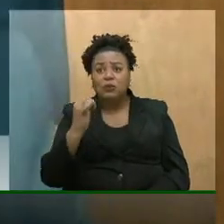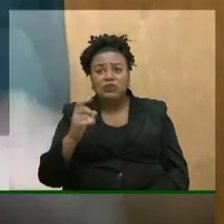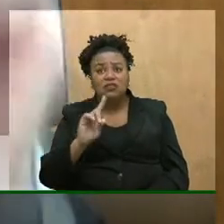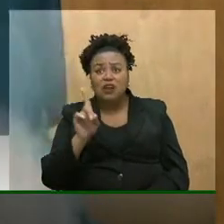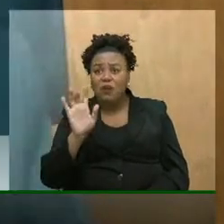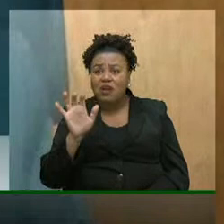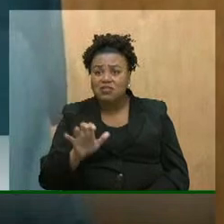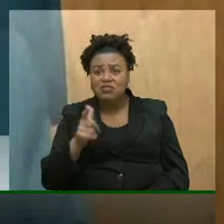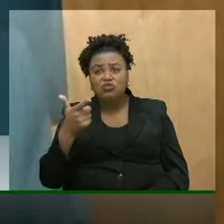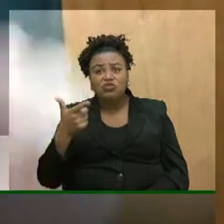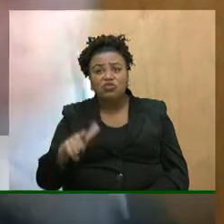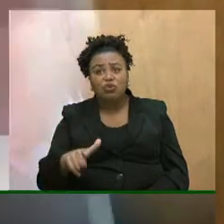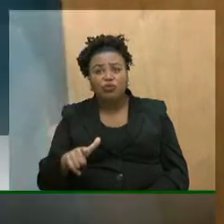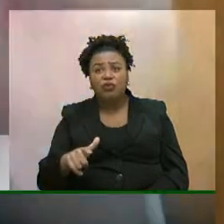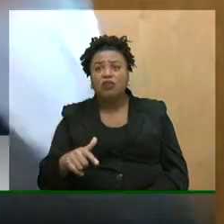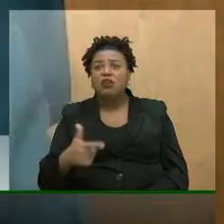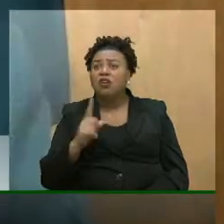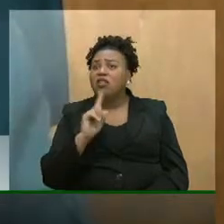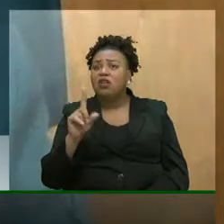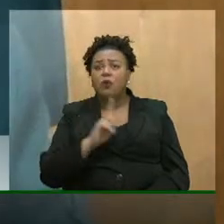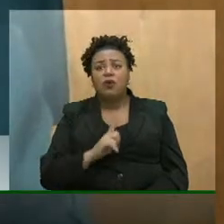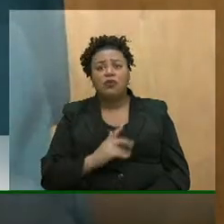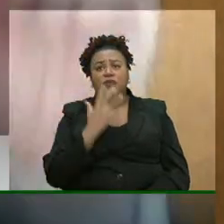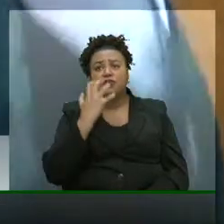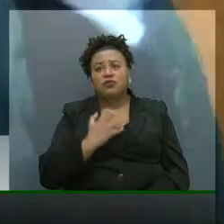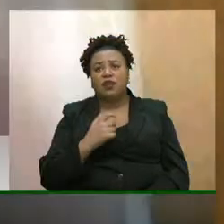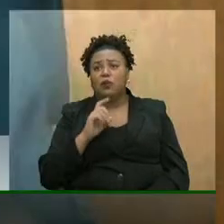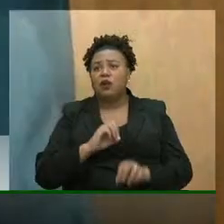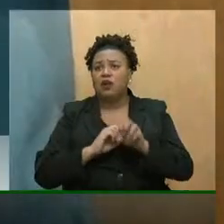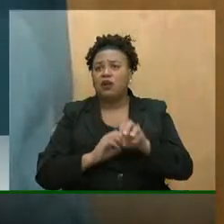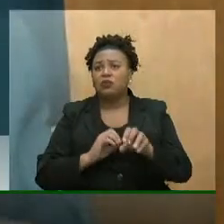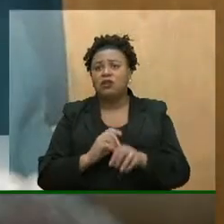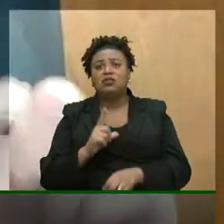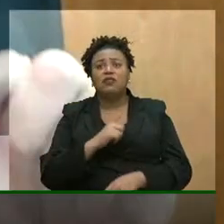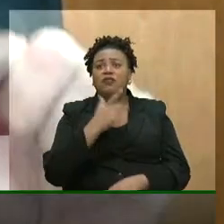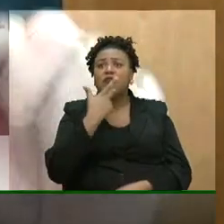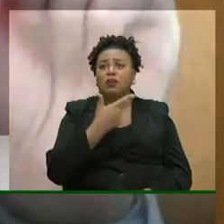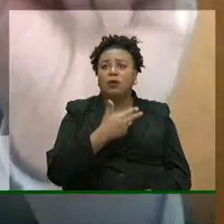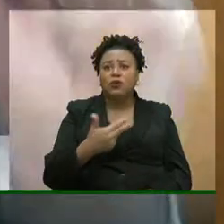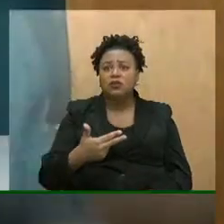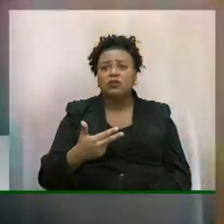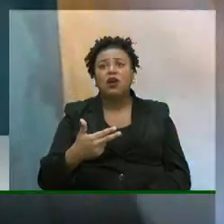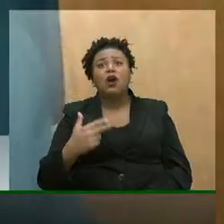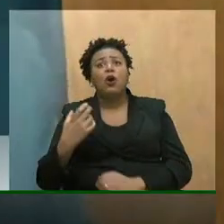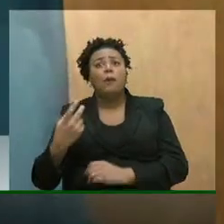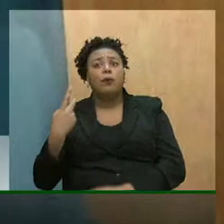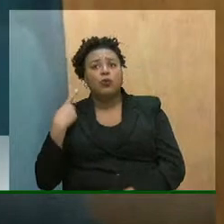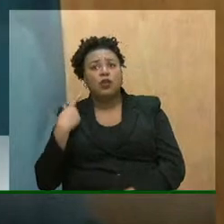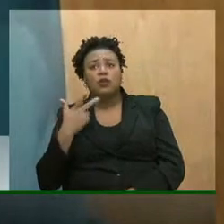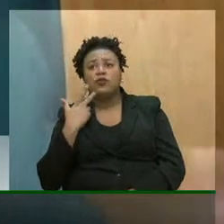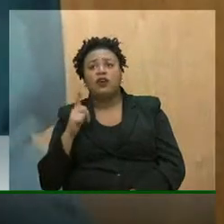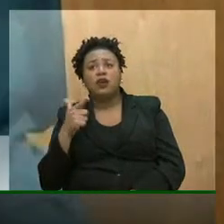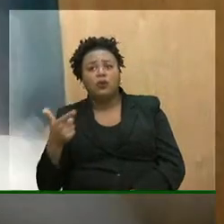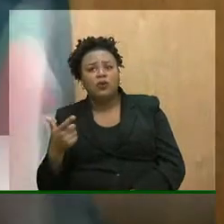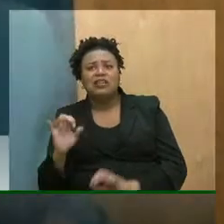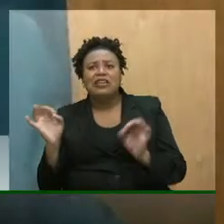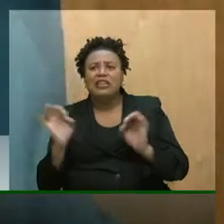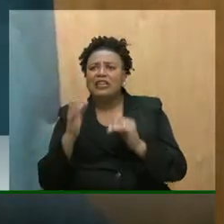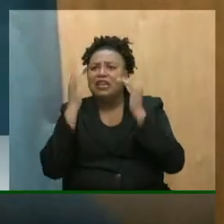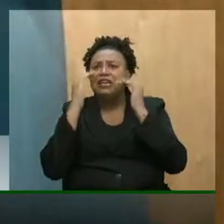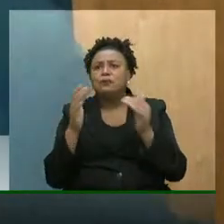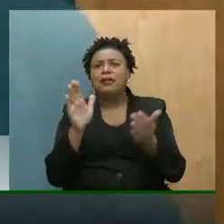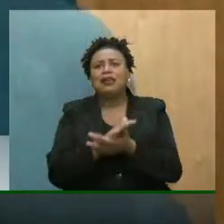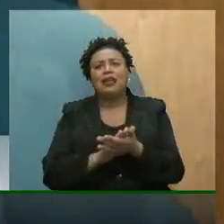assim, repito, não é um governo sério. A educação fala uma coisa, o procurador fala outra e ninguém cumpre